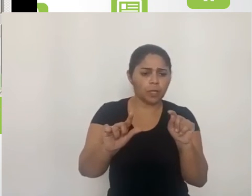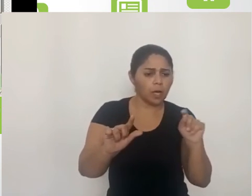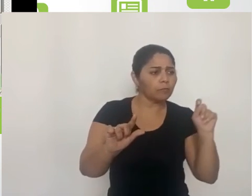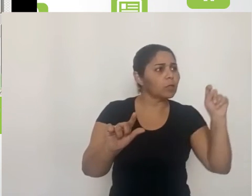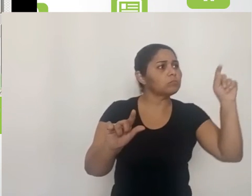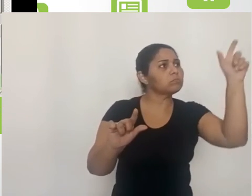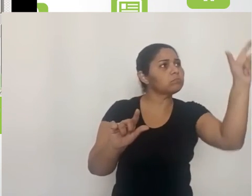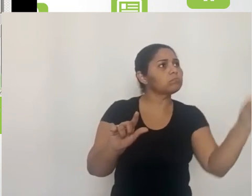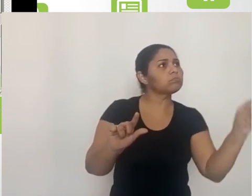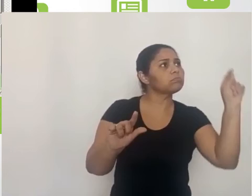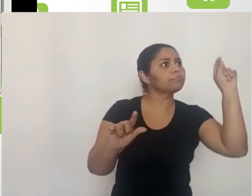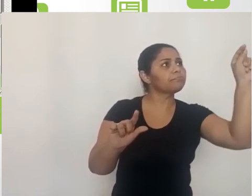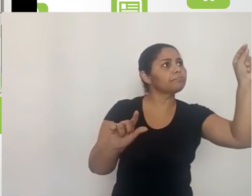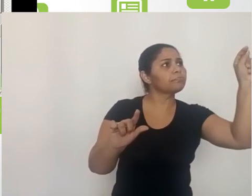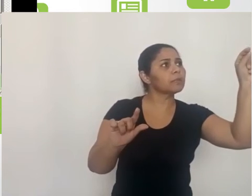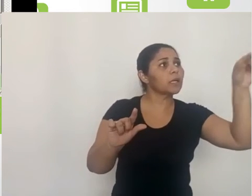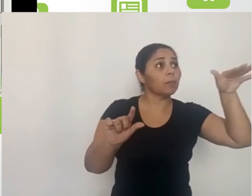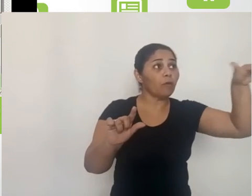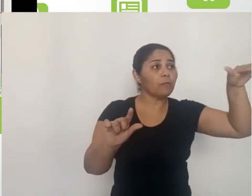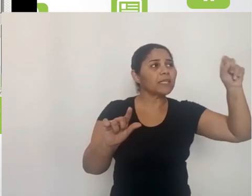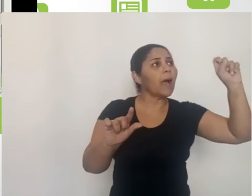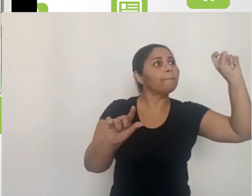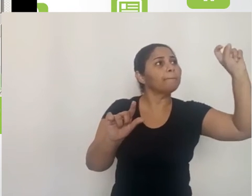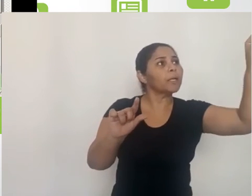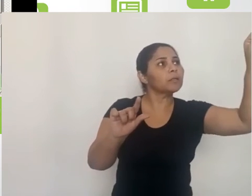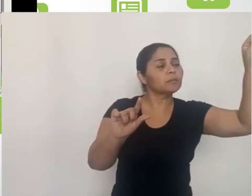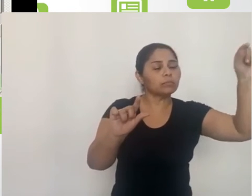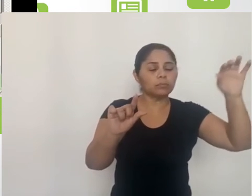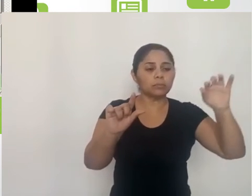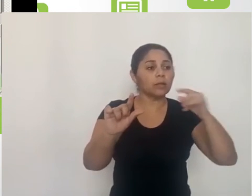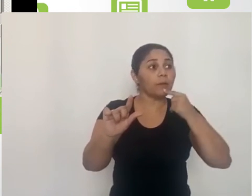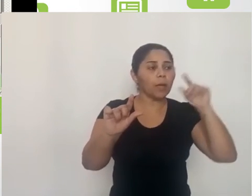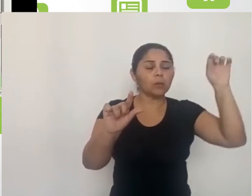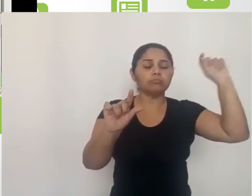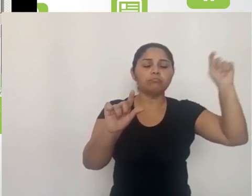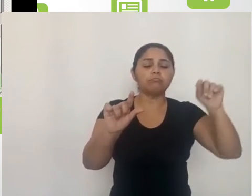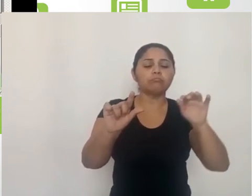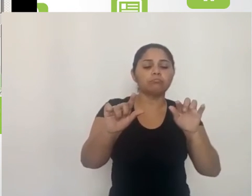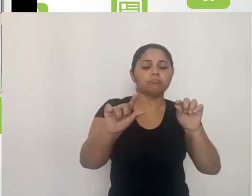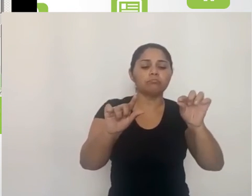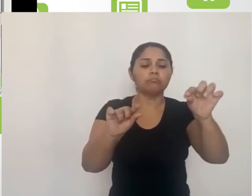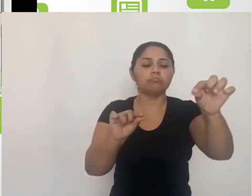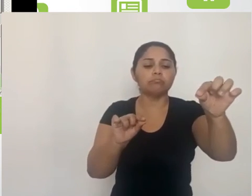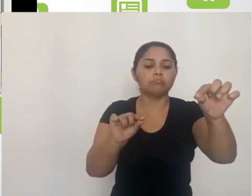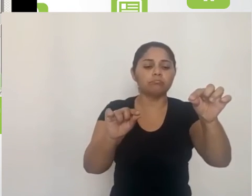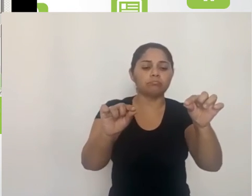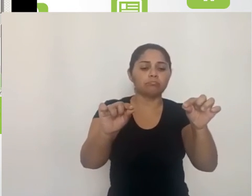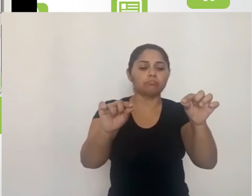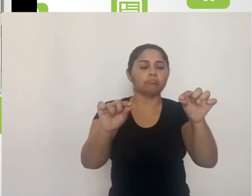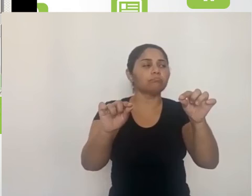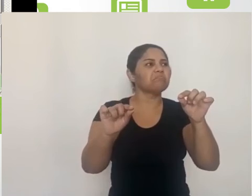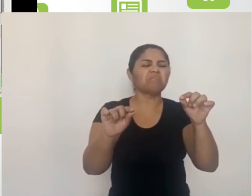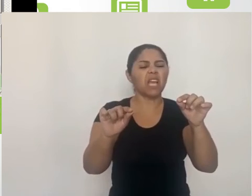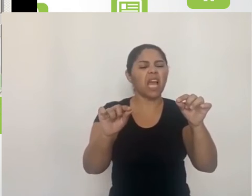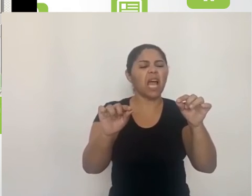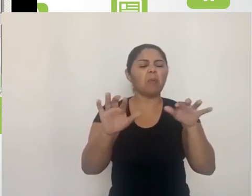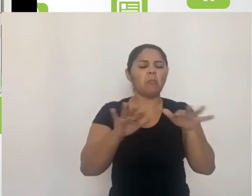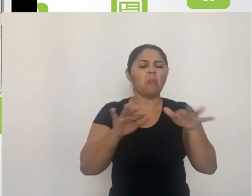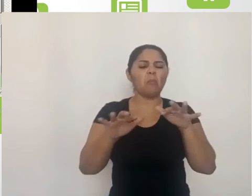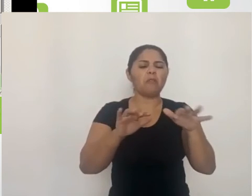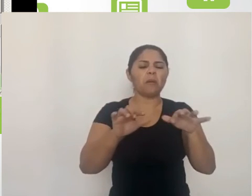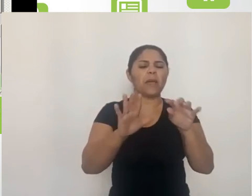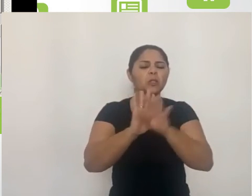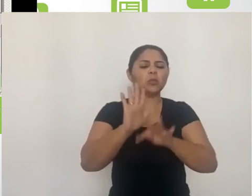e movimento. Ah, movimentar o texto. Eu clico na camada do texto e faço